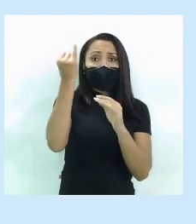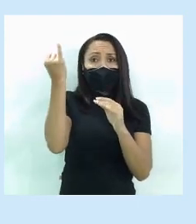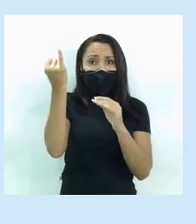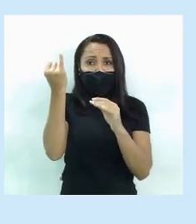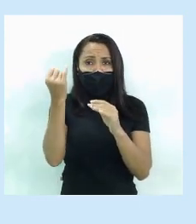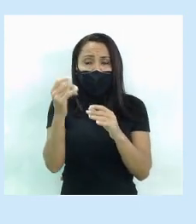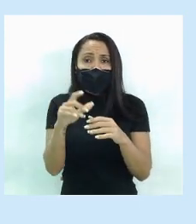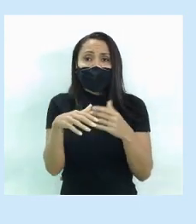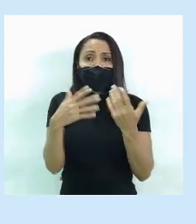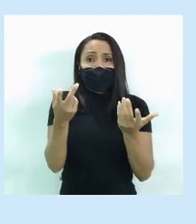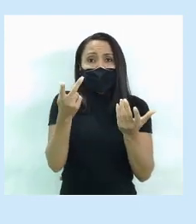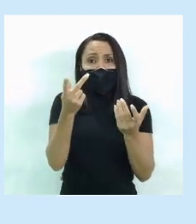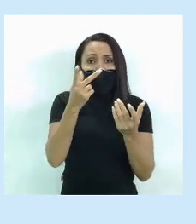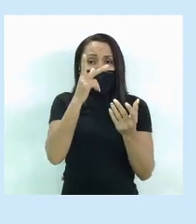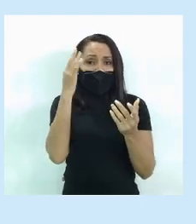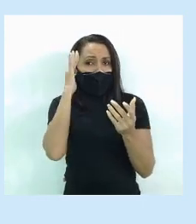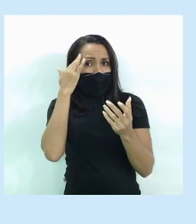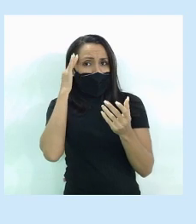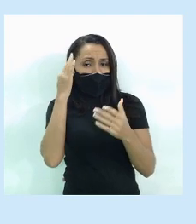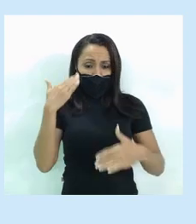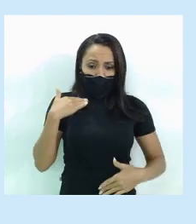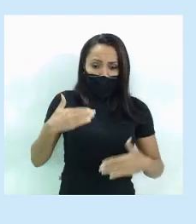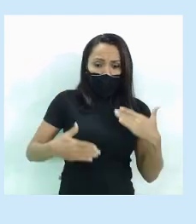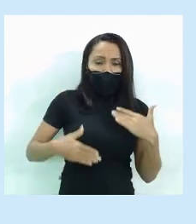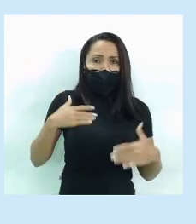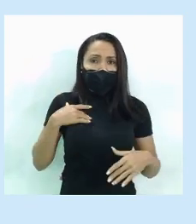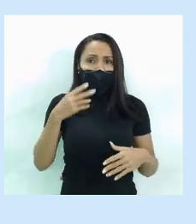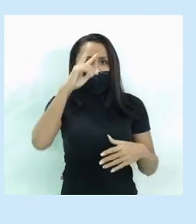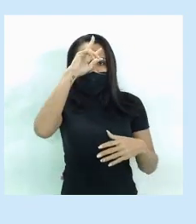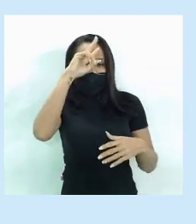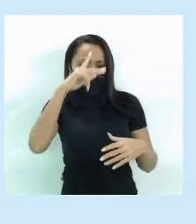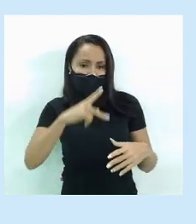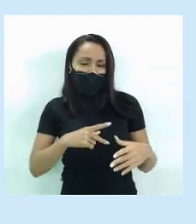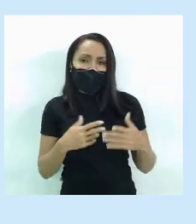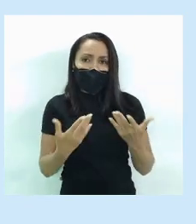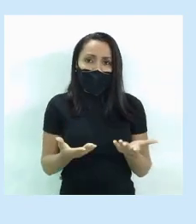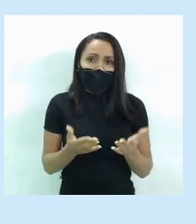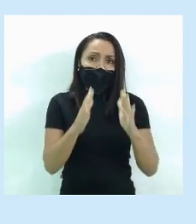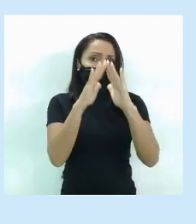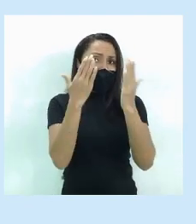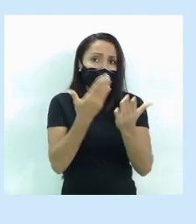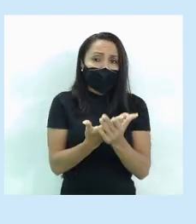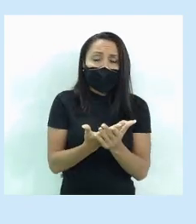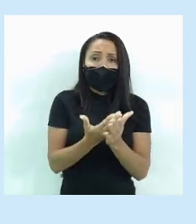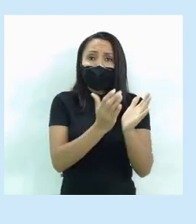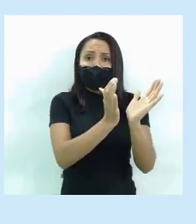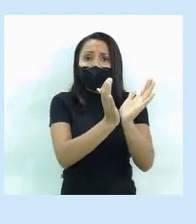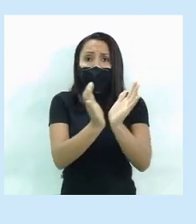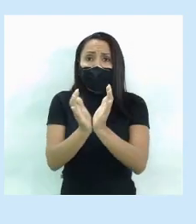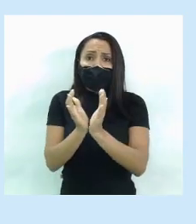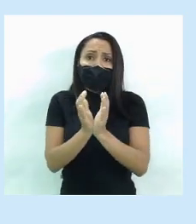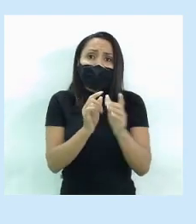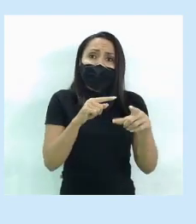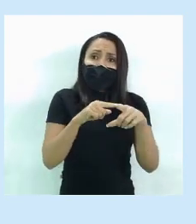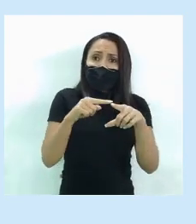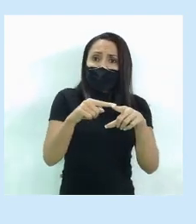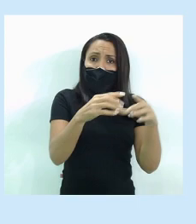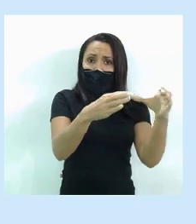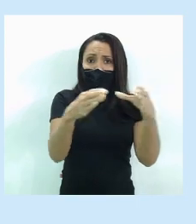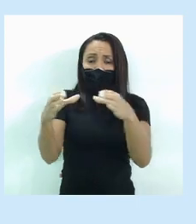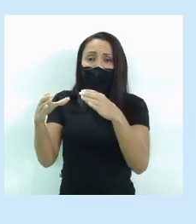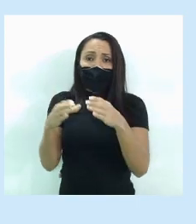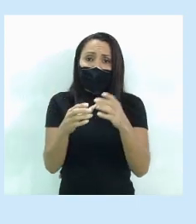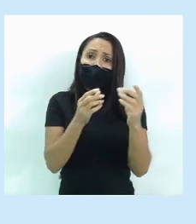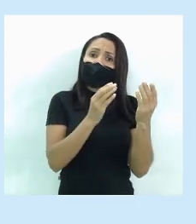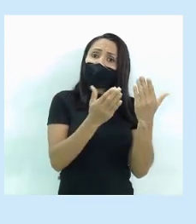pessoal, tanto pessoal como na escola, na comunidade, são assuntos importantes que nós podemos